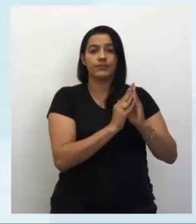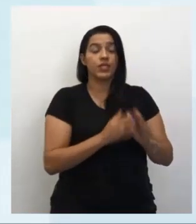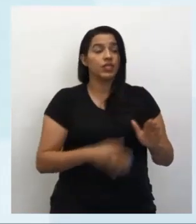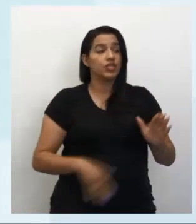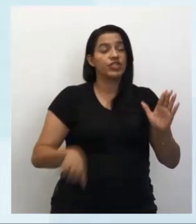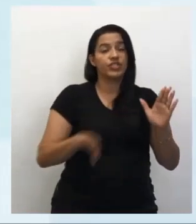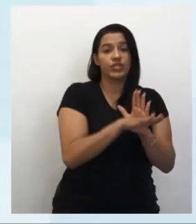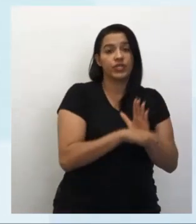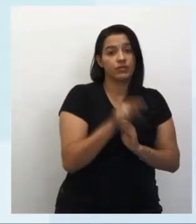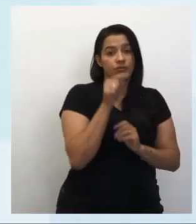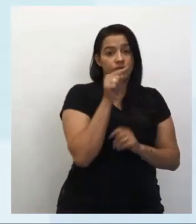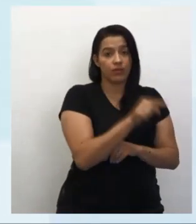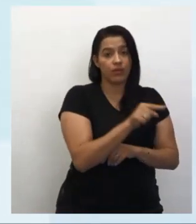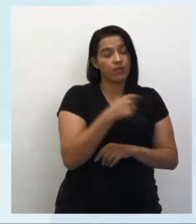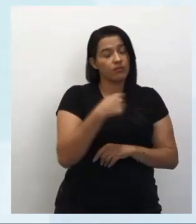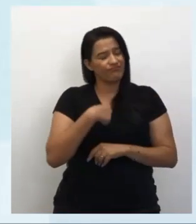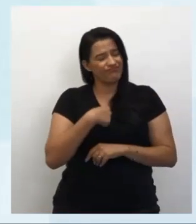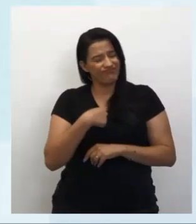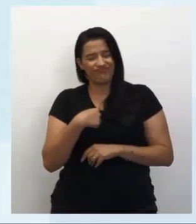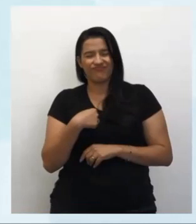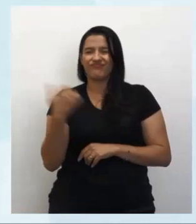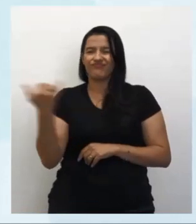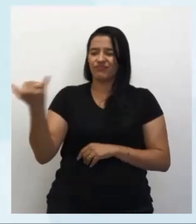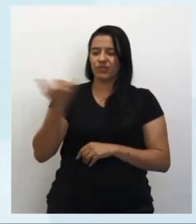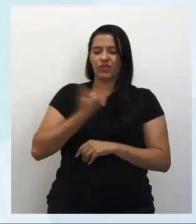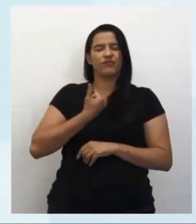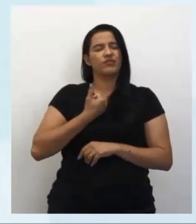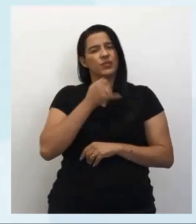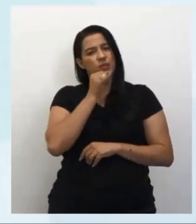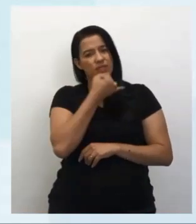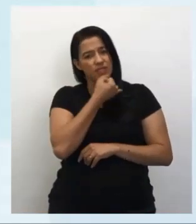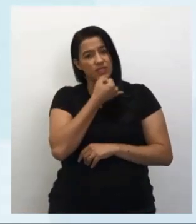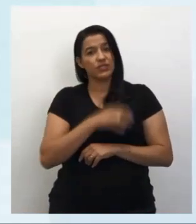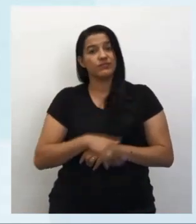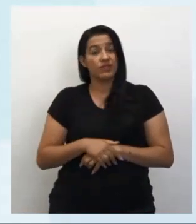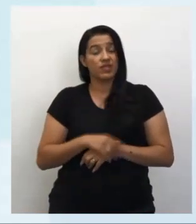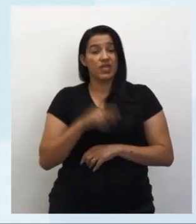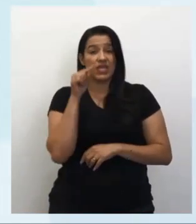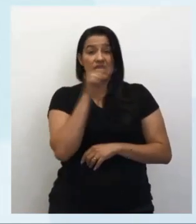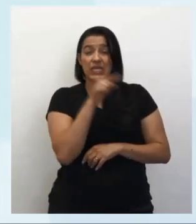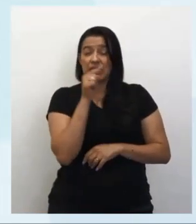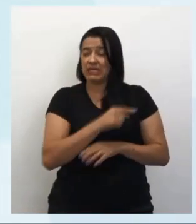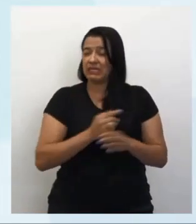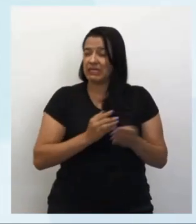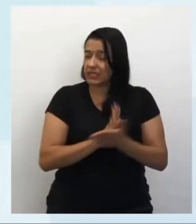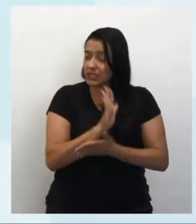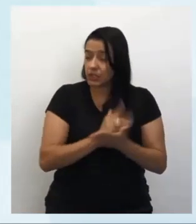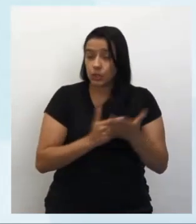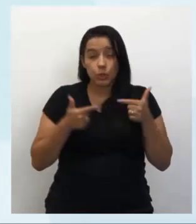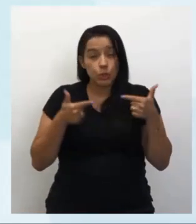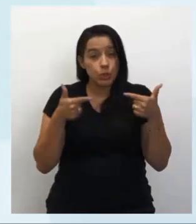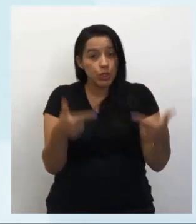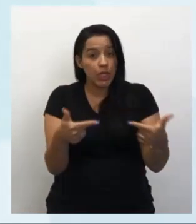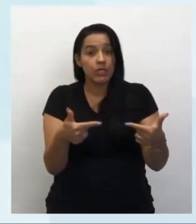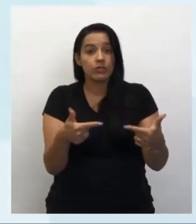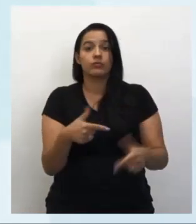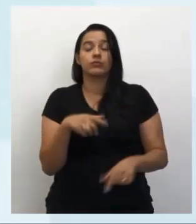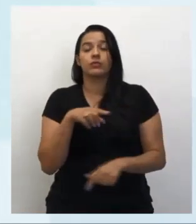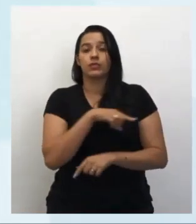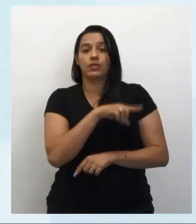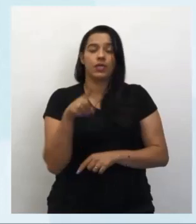vila, tive más notícias do coronel. Era um homem insuportável,